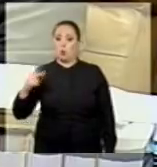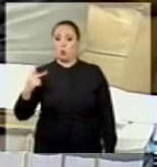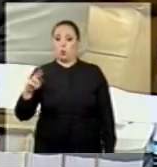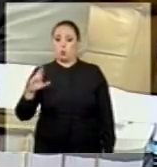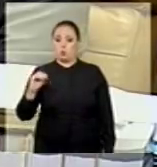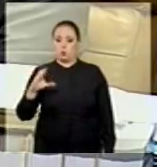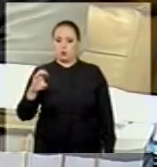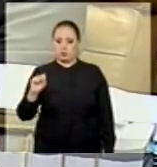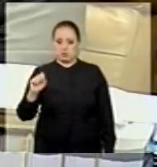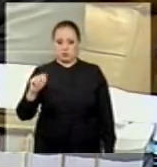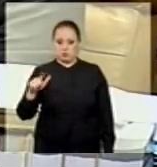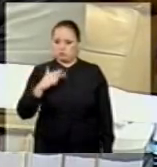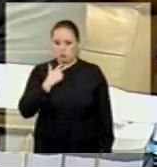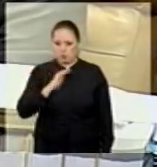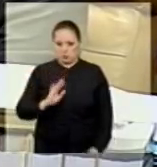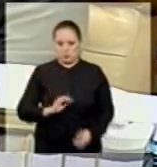prévia licença.